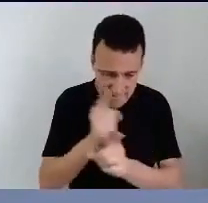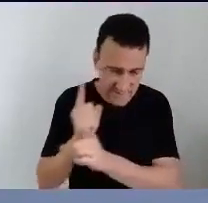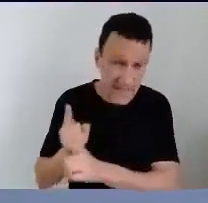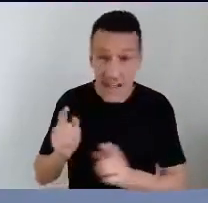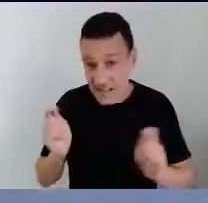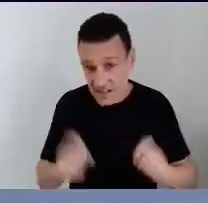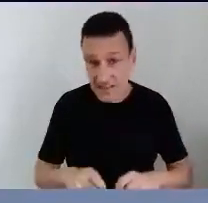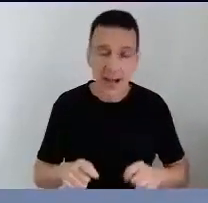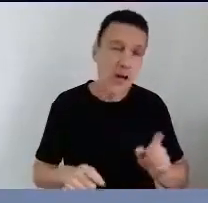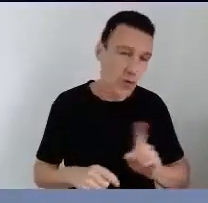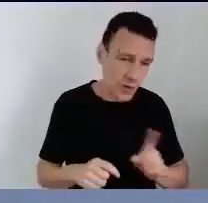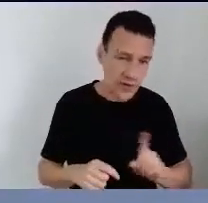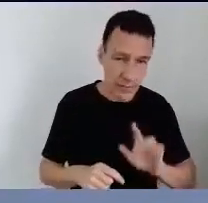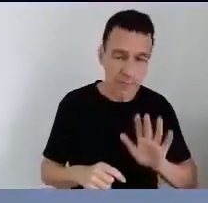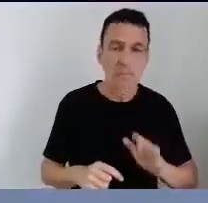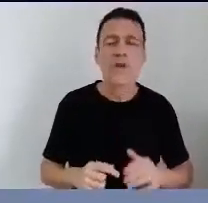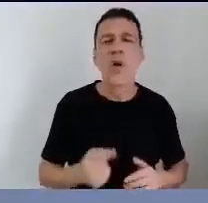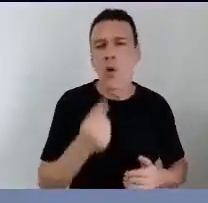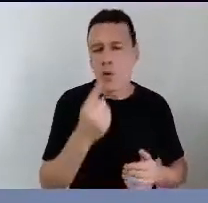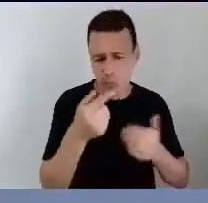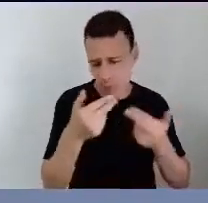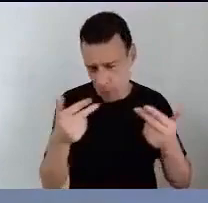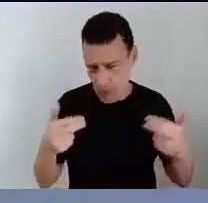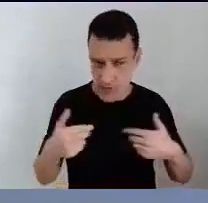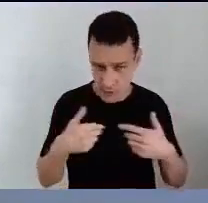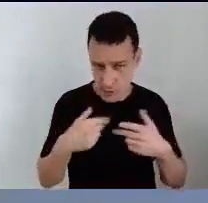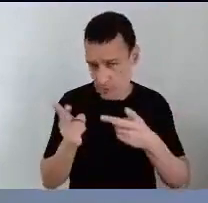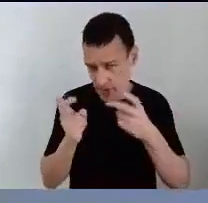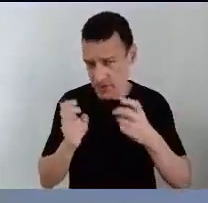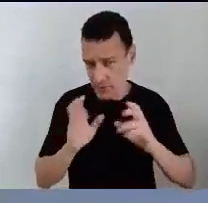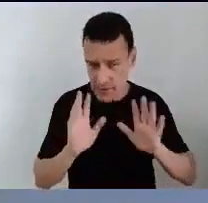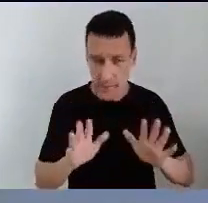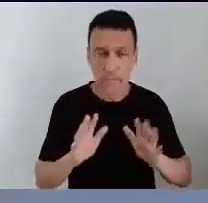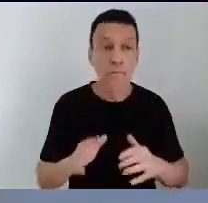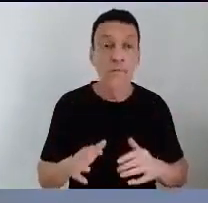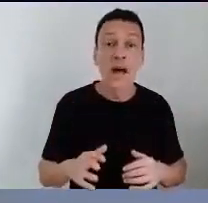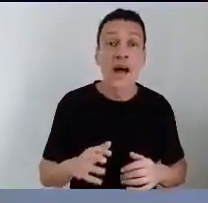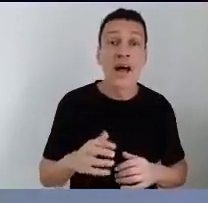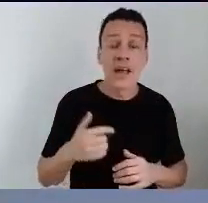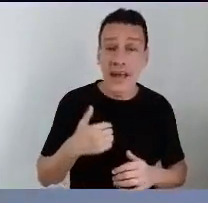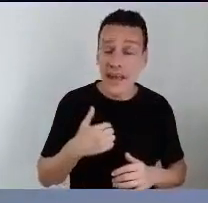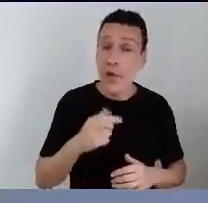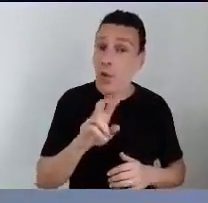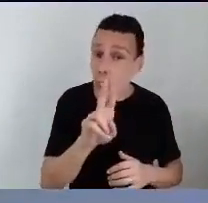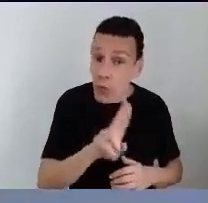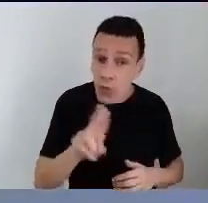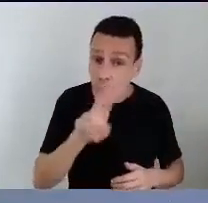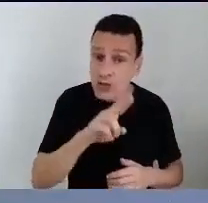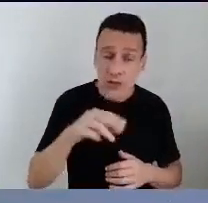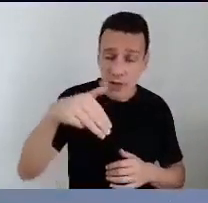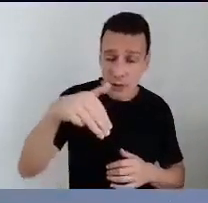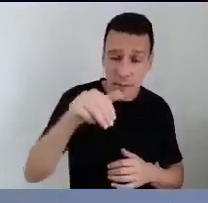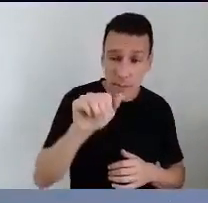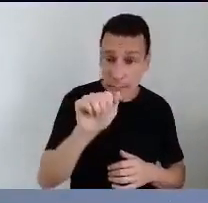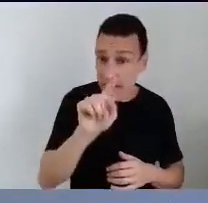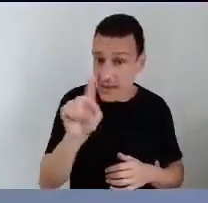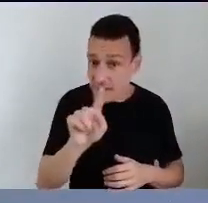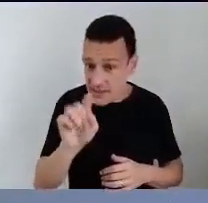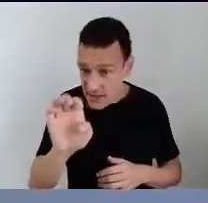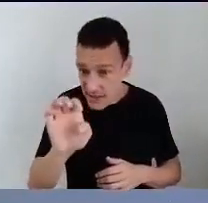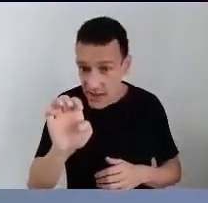Uma coisa que eu percebi na minha jornada mesmo foi que, ao utilizar o Maze, eu consegui trazer muito mais gente para testar